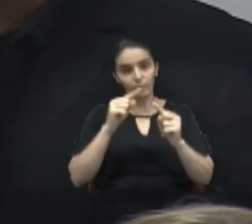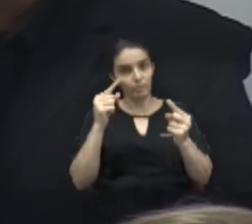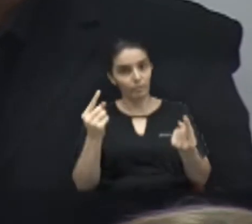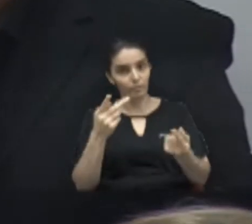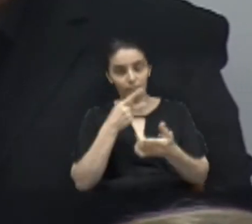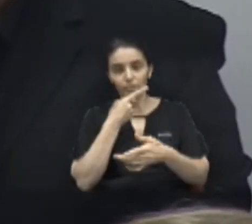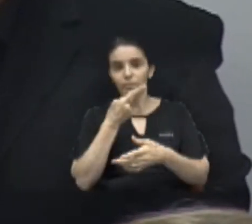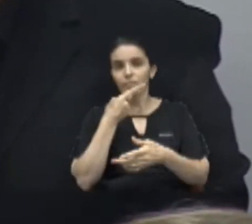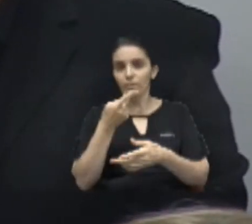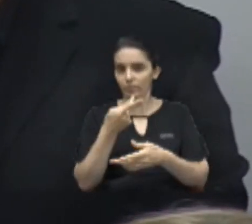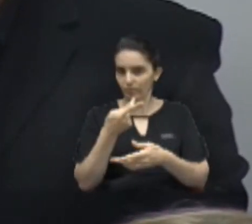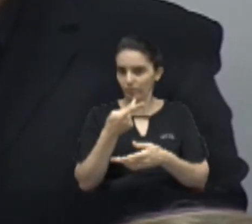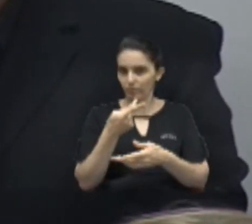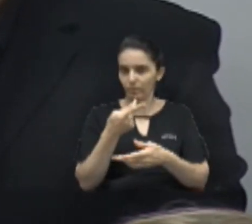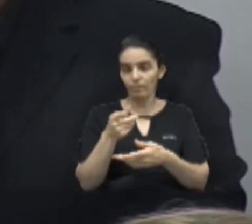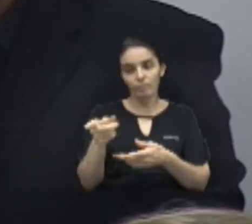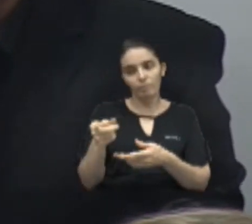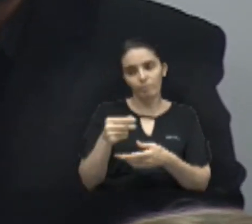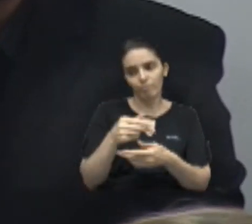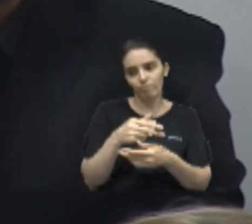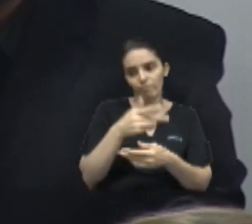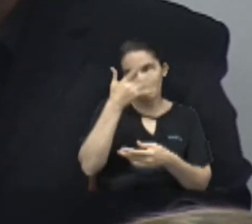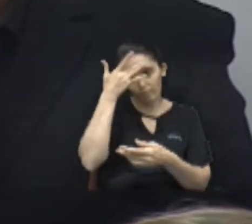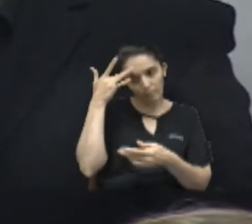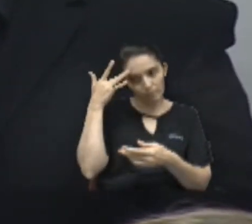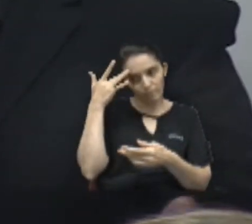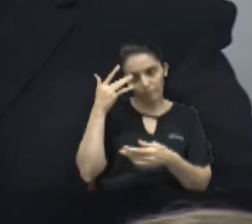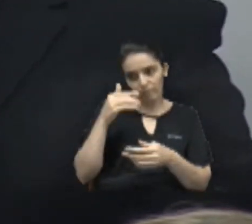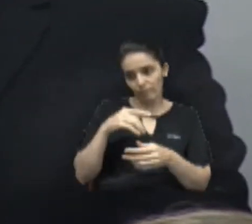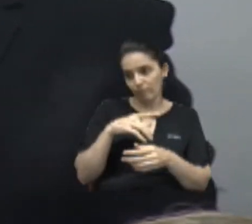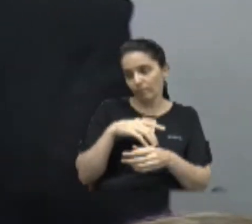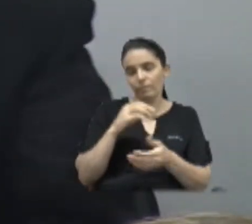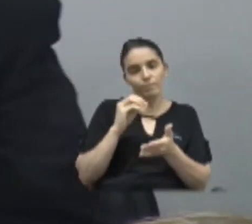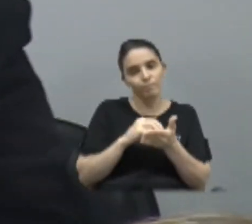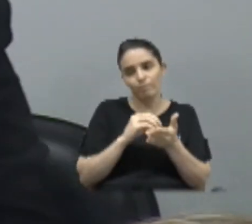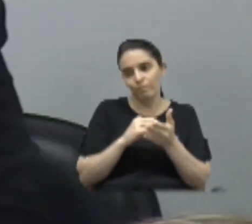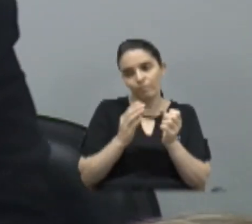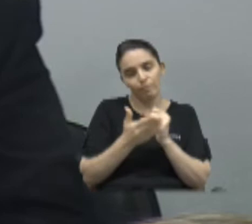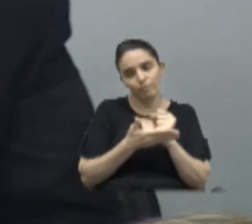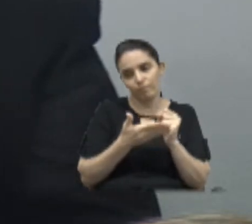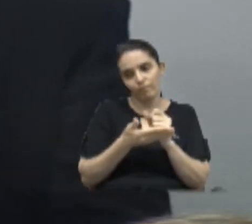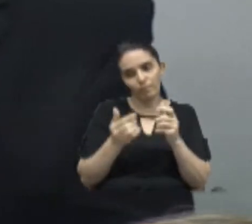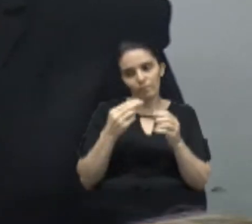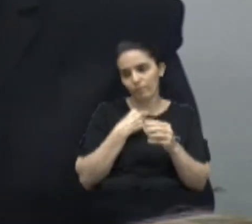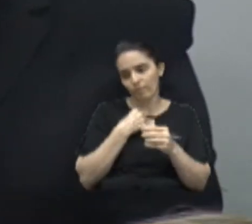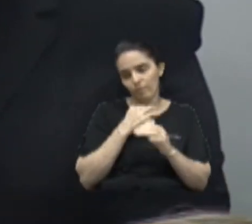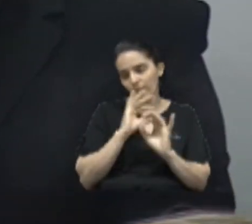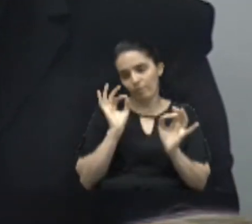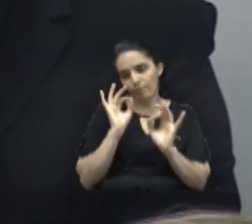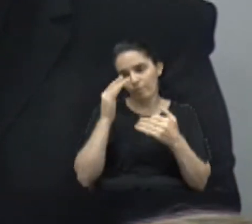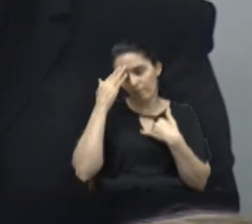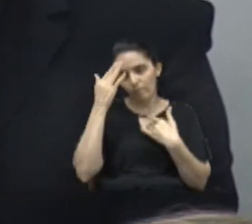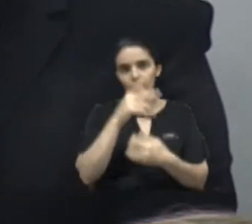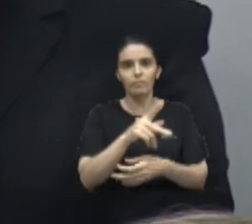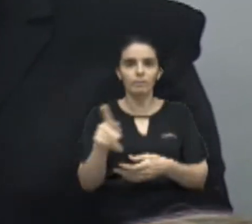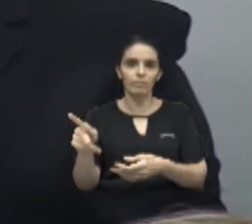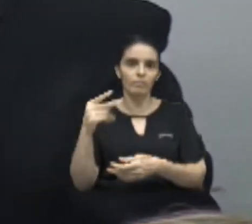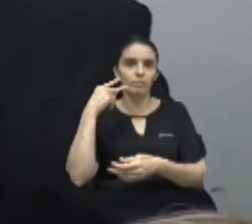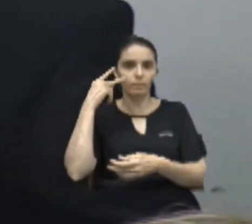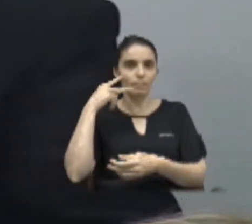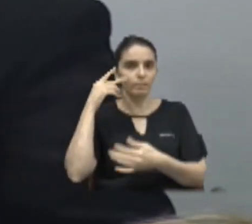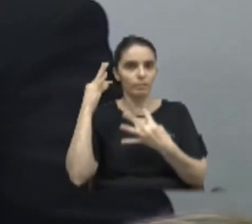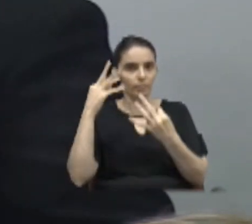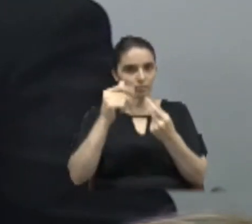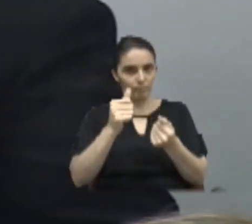para aquela pessoa, está faltando sal. Eu não posso. Muito obrigado, viu, presidente, vereadores, a